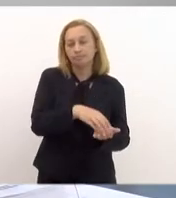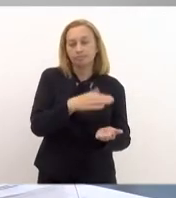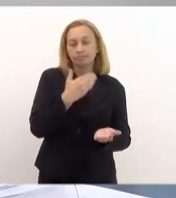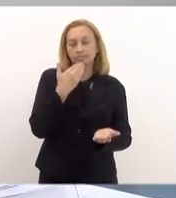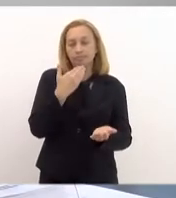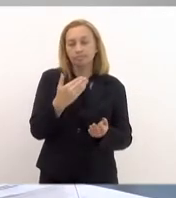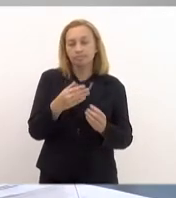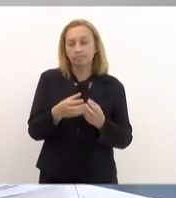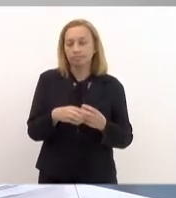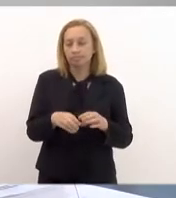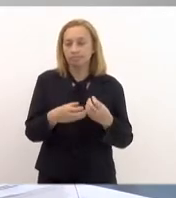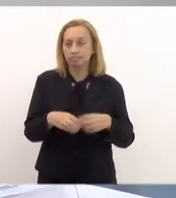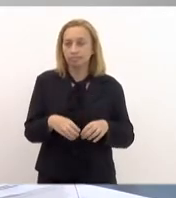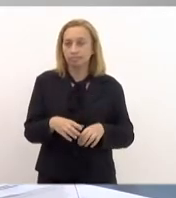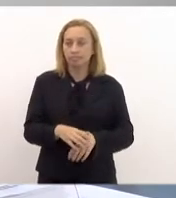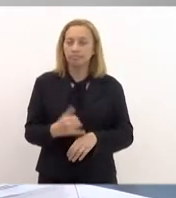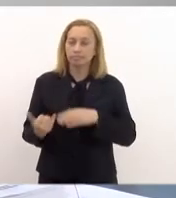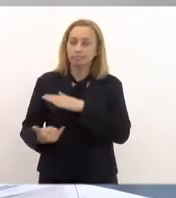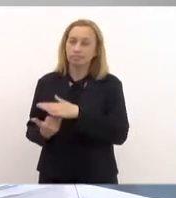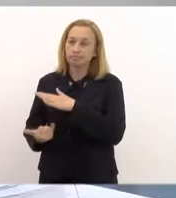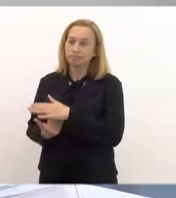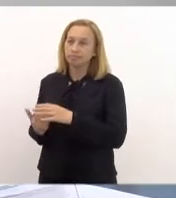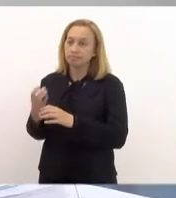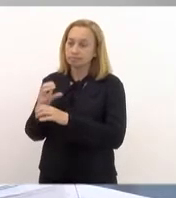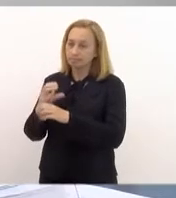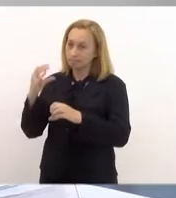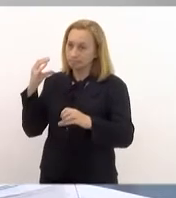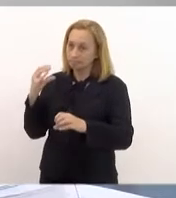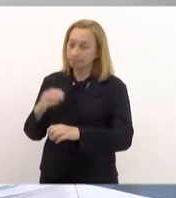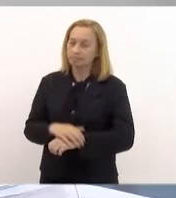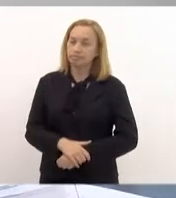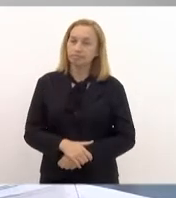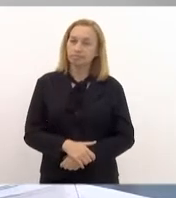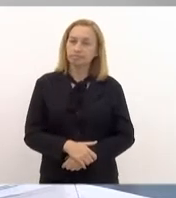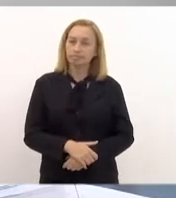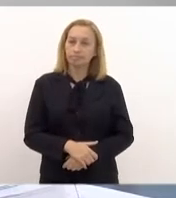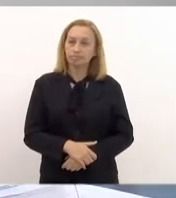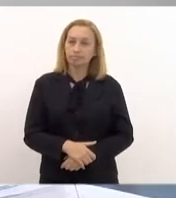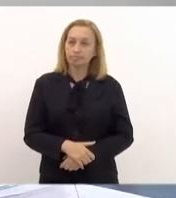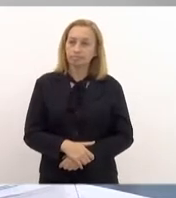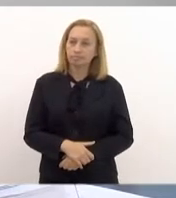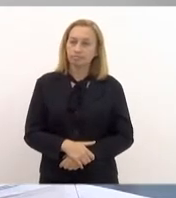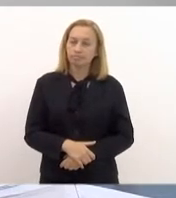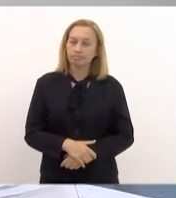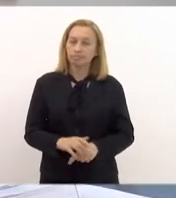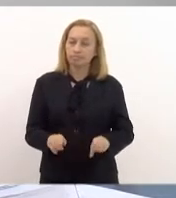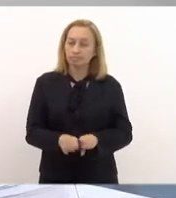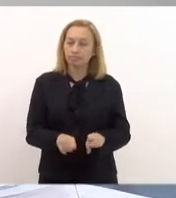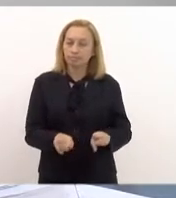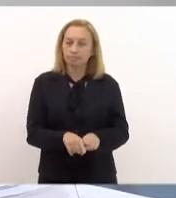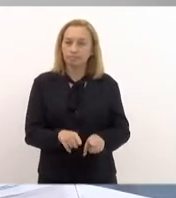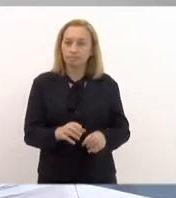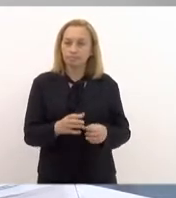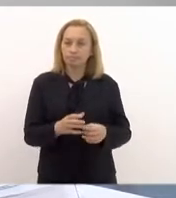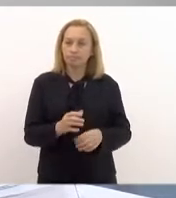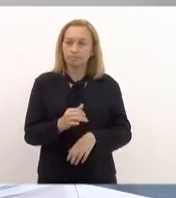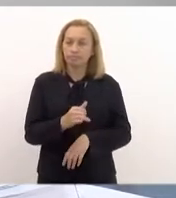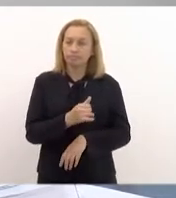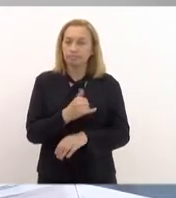público, o Instituto de Engenharia, nem o Instituto Rio